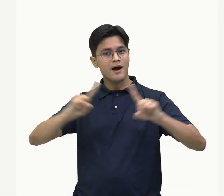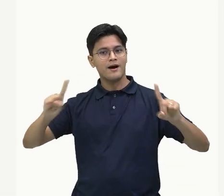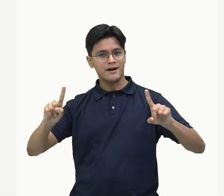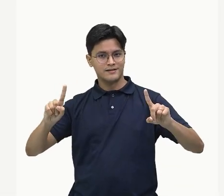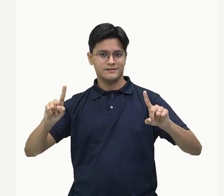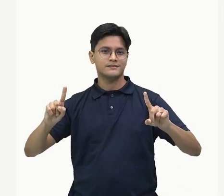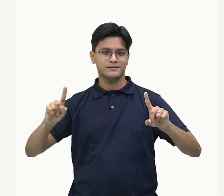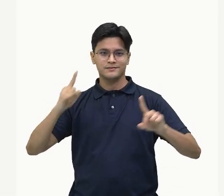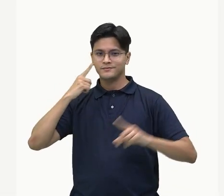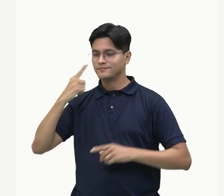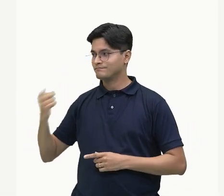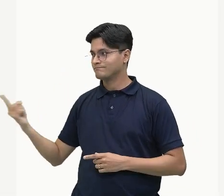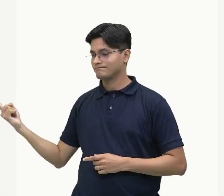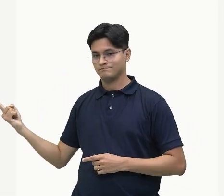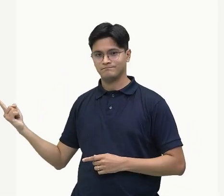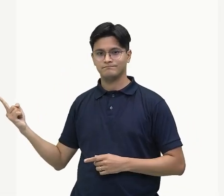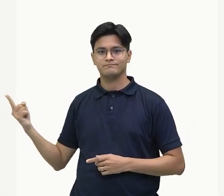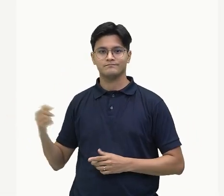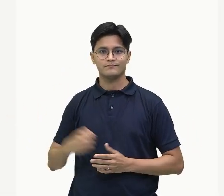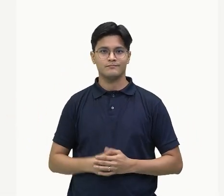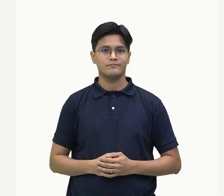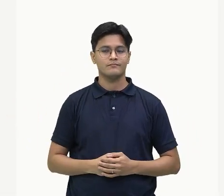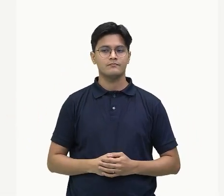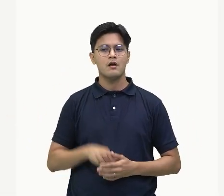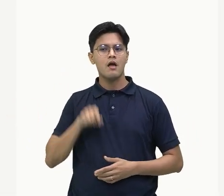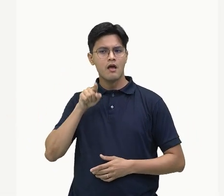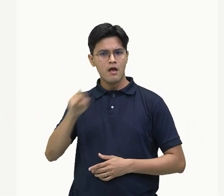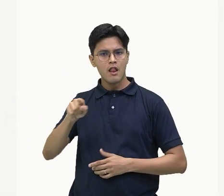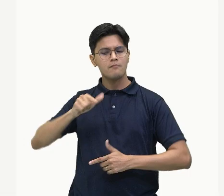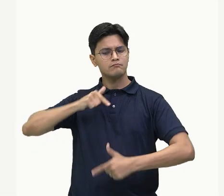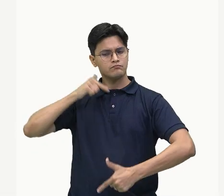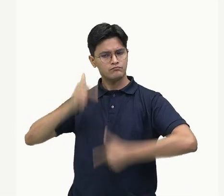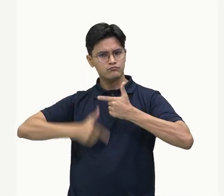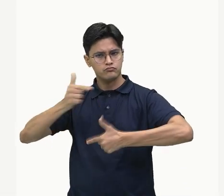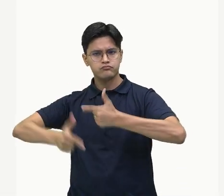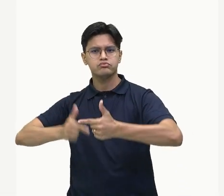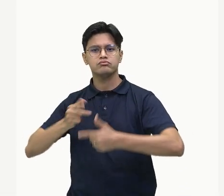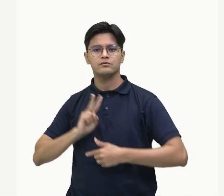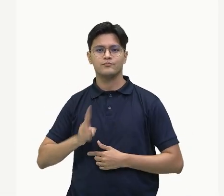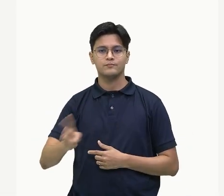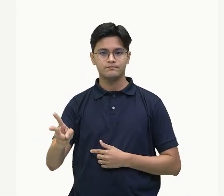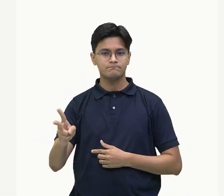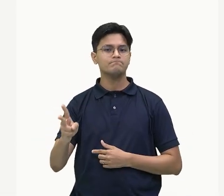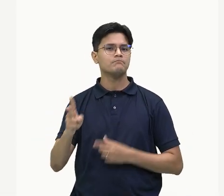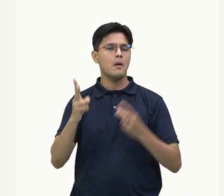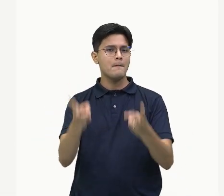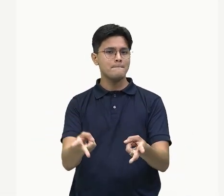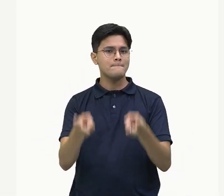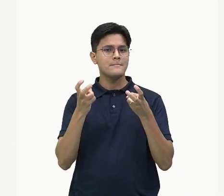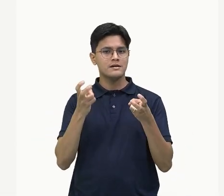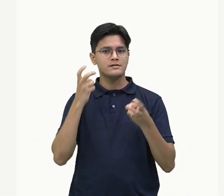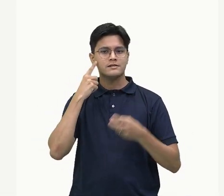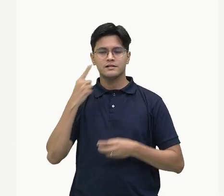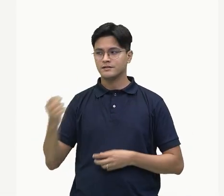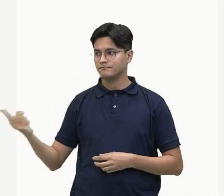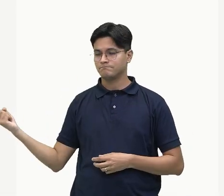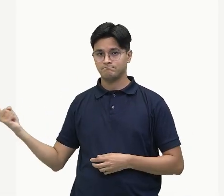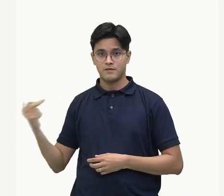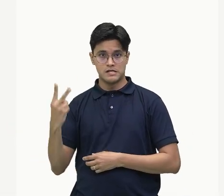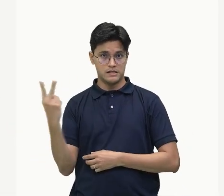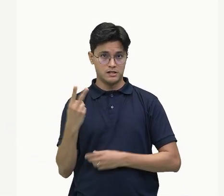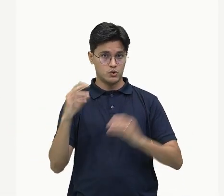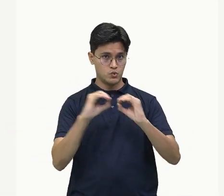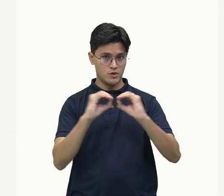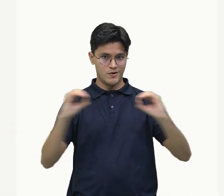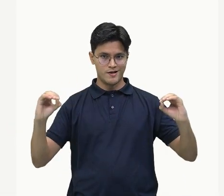cansada, but she is working. Porém, ela está trabalhando. Repare que a segunda oração aqui, ó, ela é